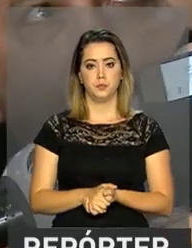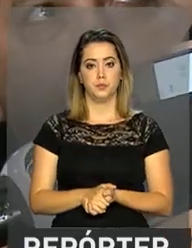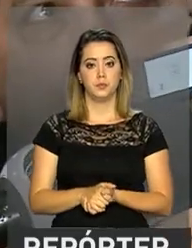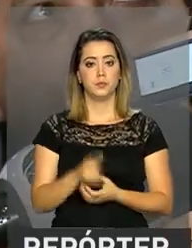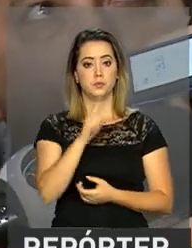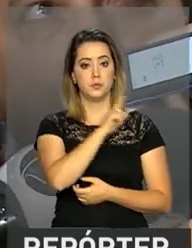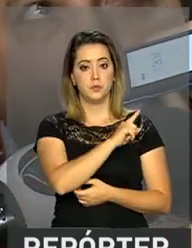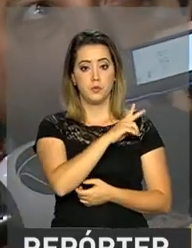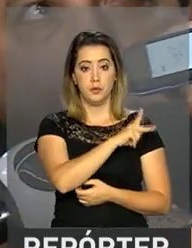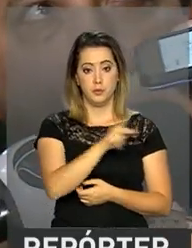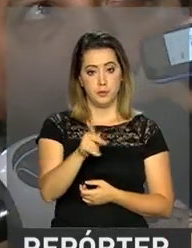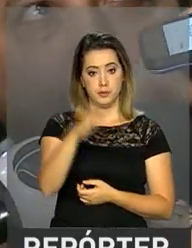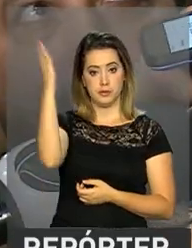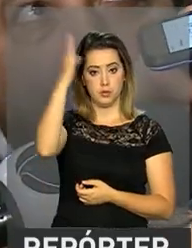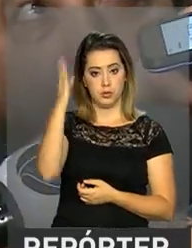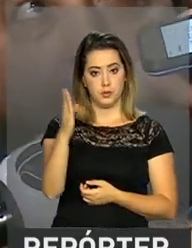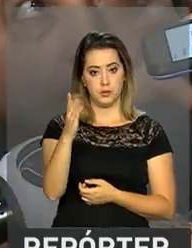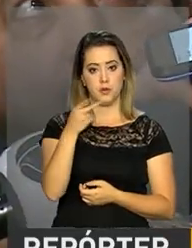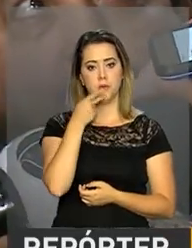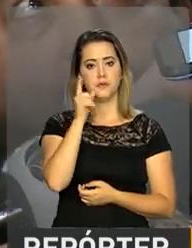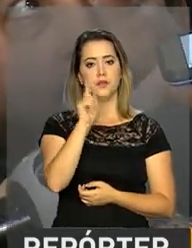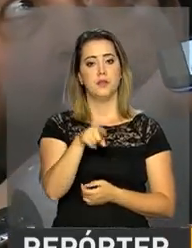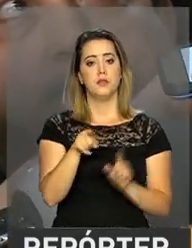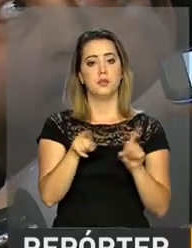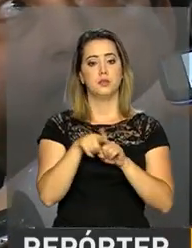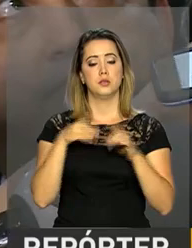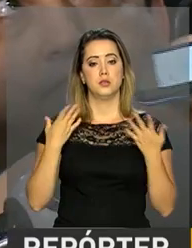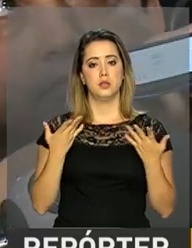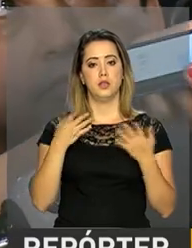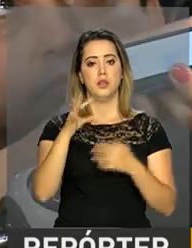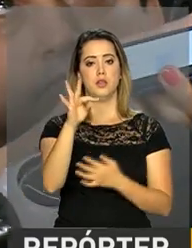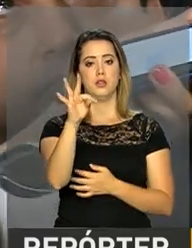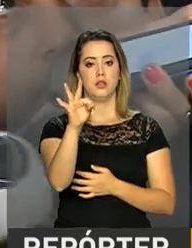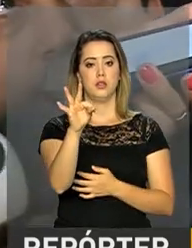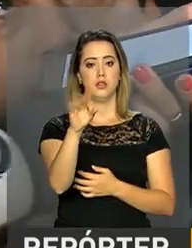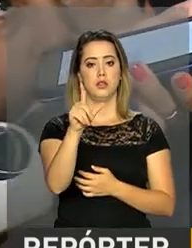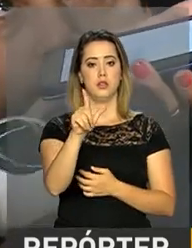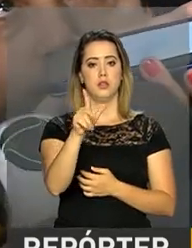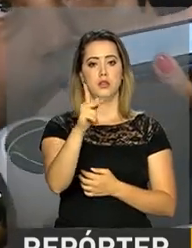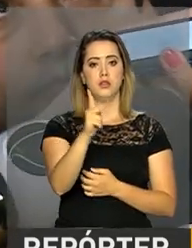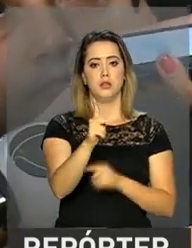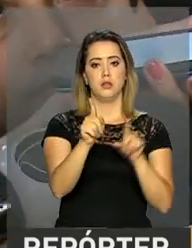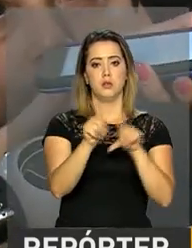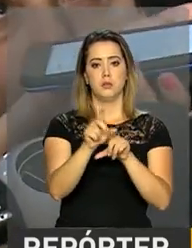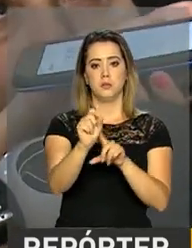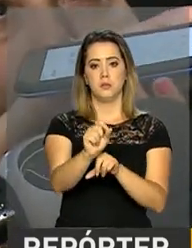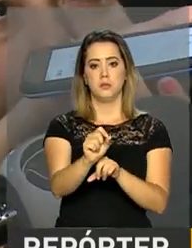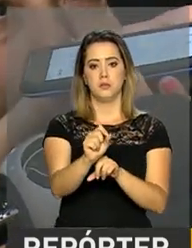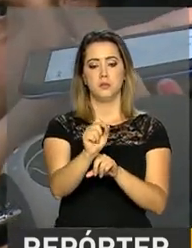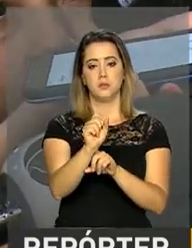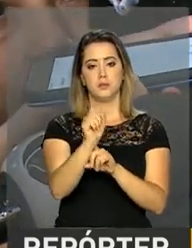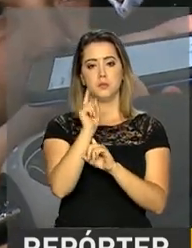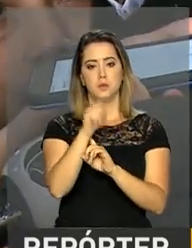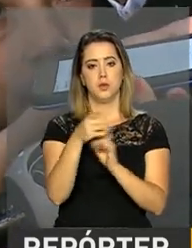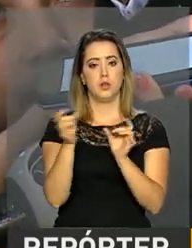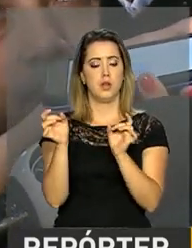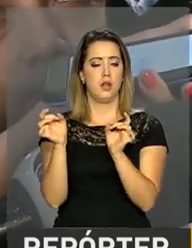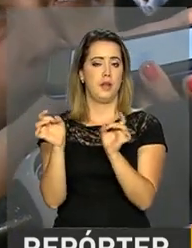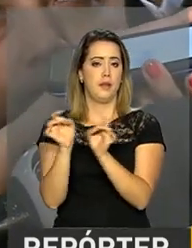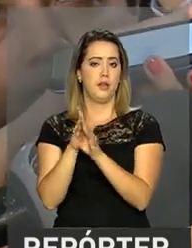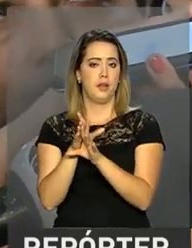A TLP, ela começa a acabar com um privilégio do setor privado que